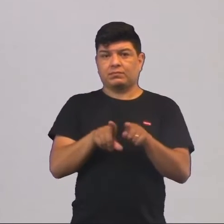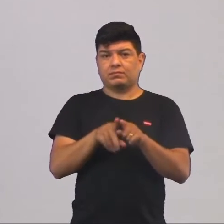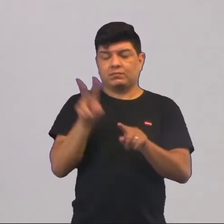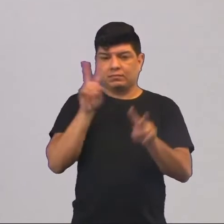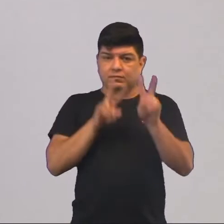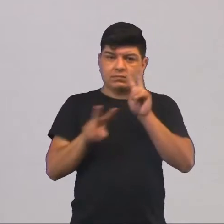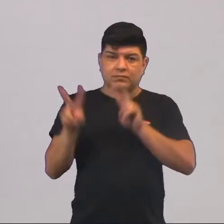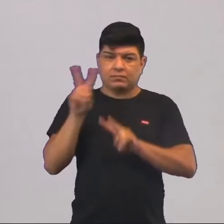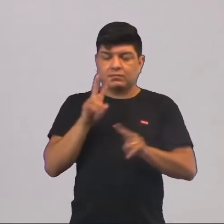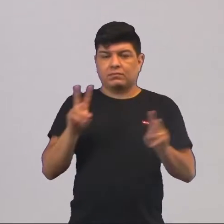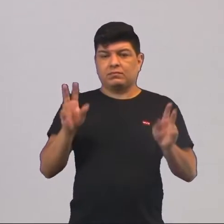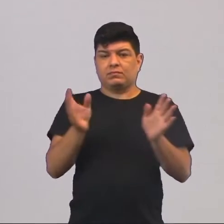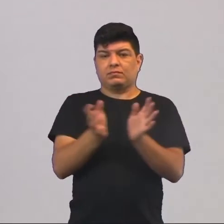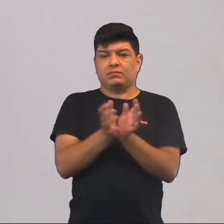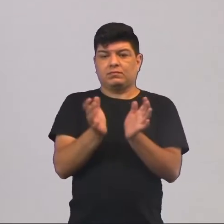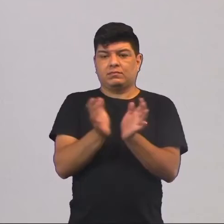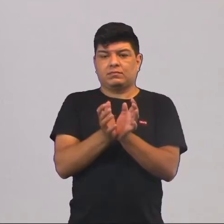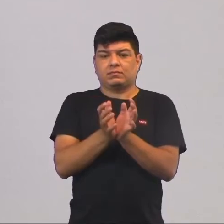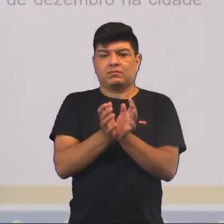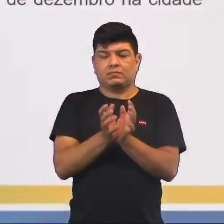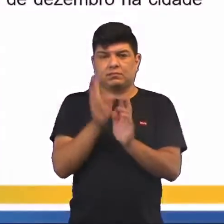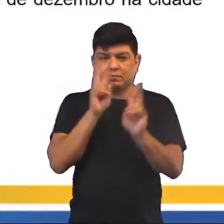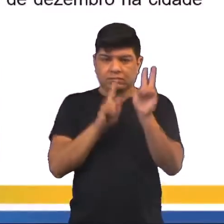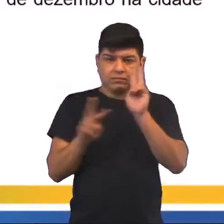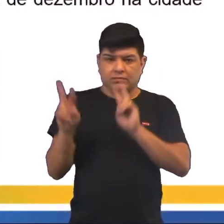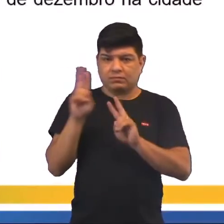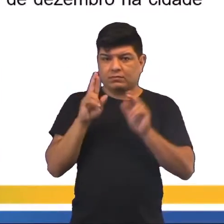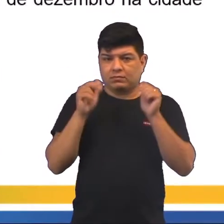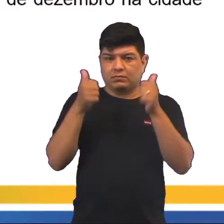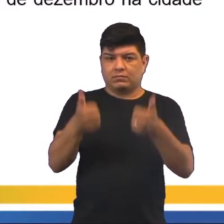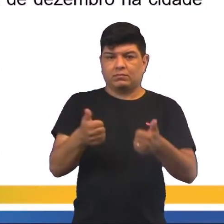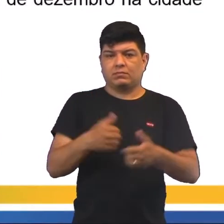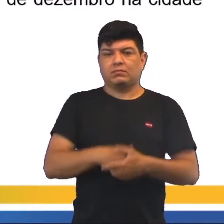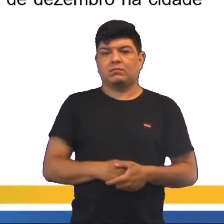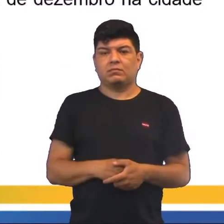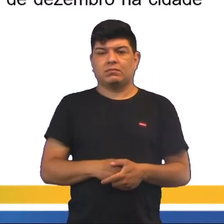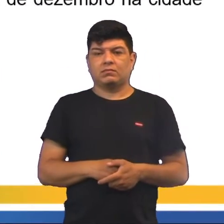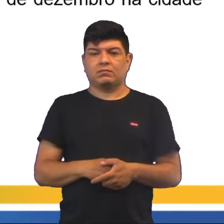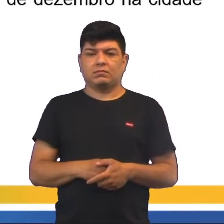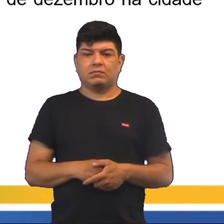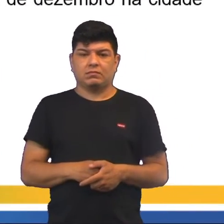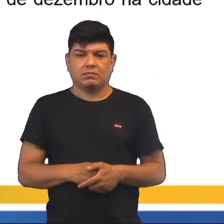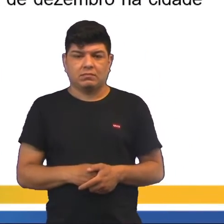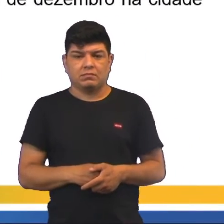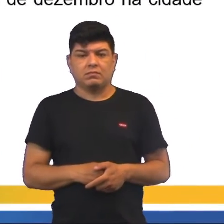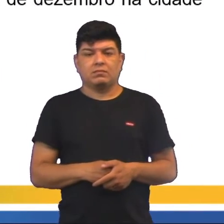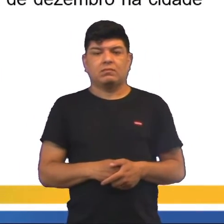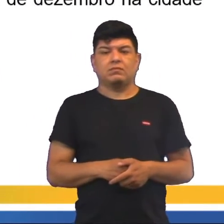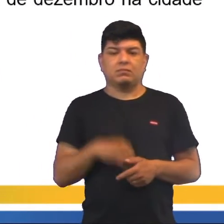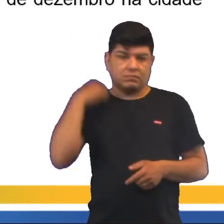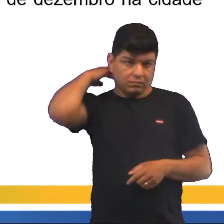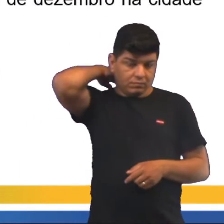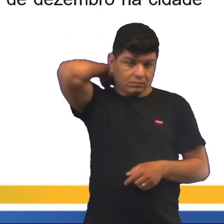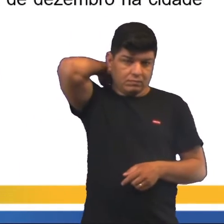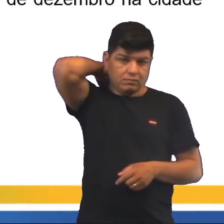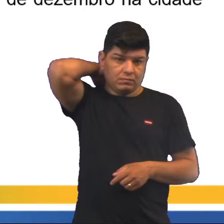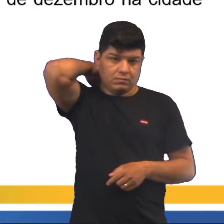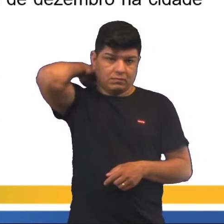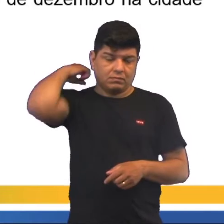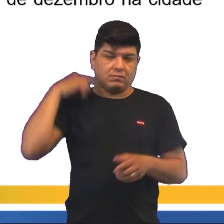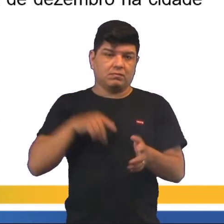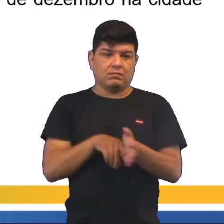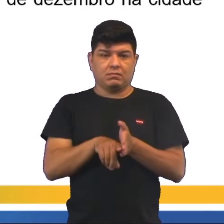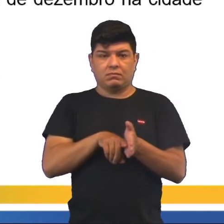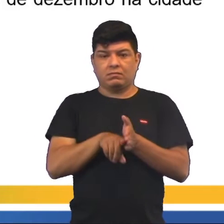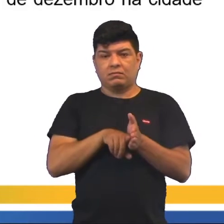do visual, conjunto com o visual, certo? Em suma, trata-se de uma pesquisa